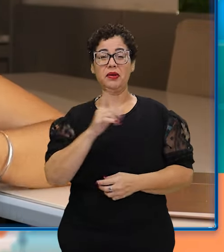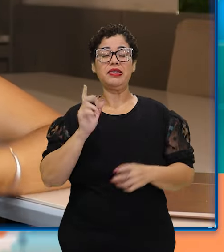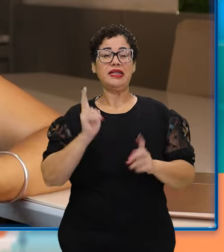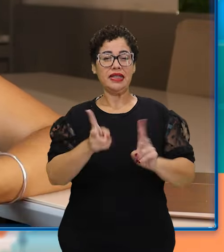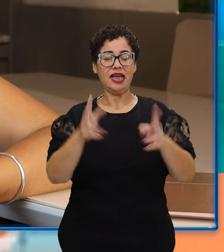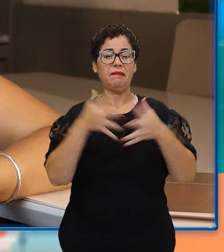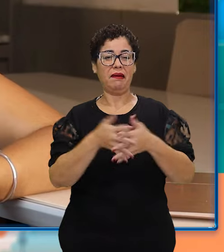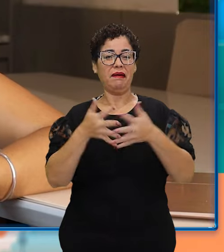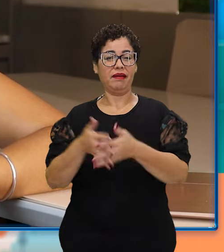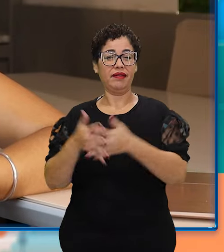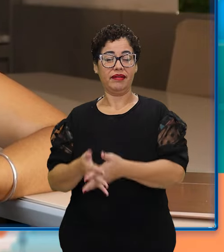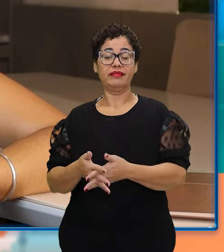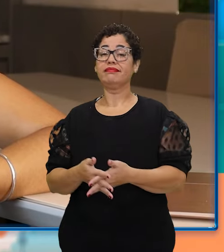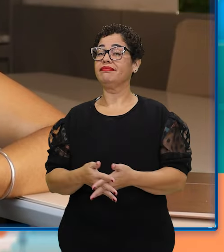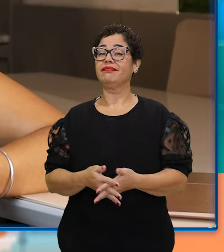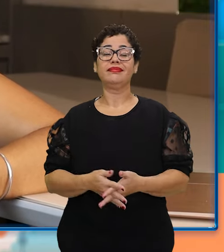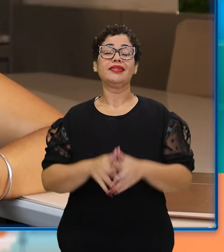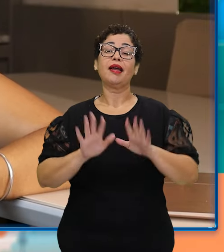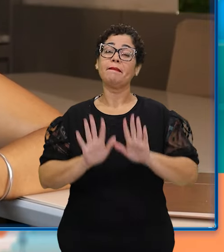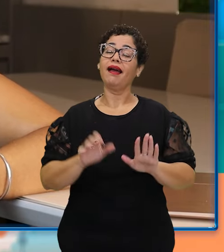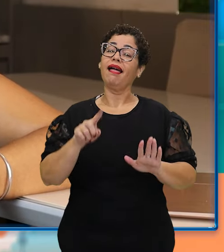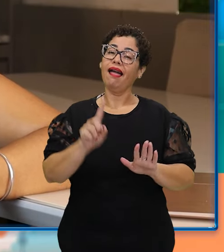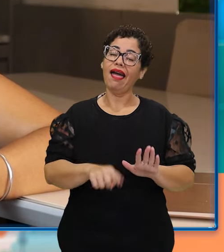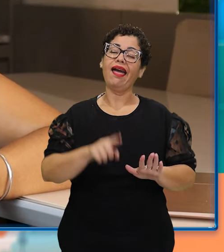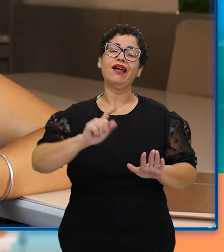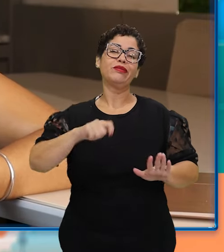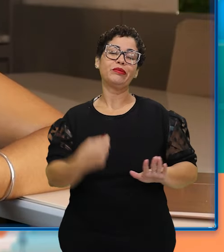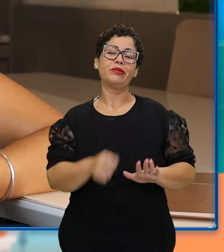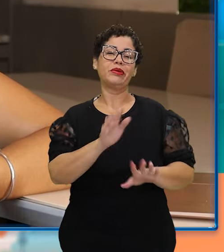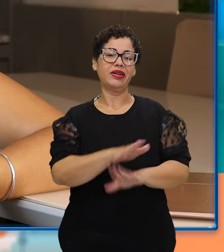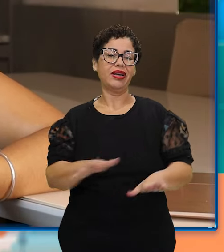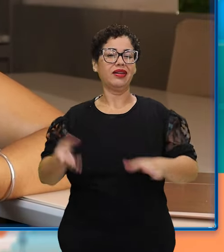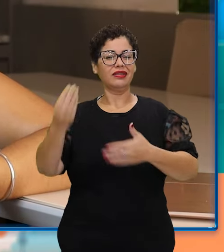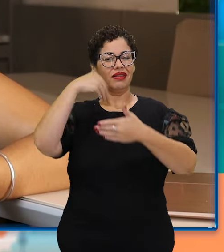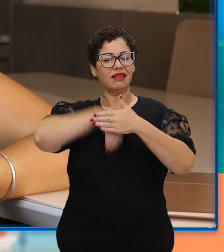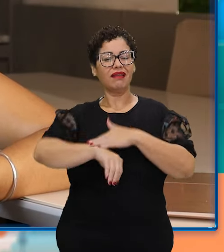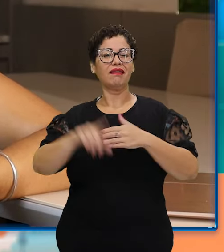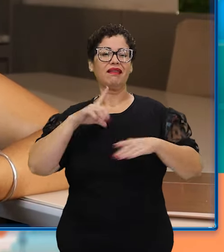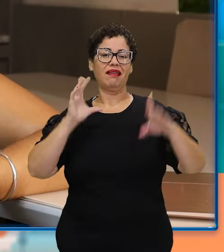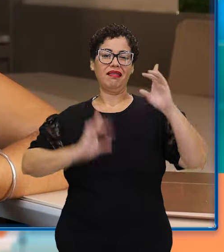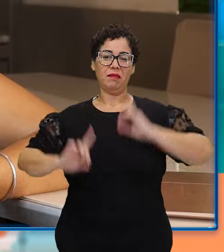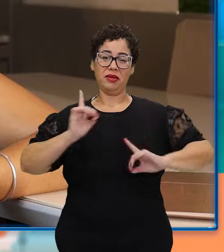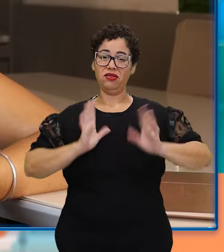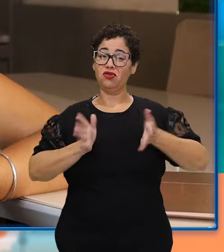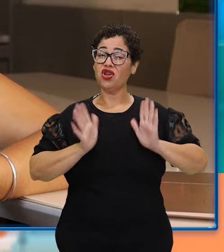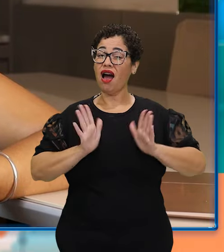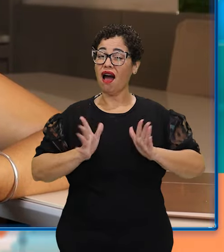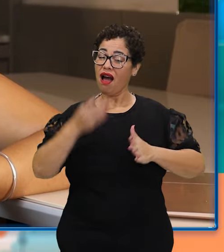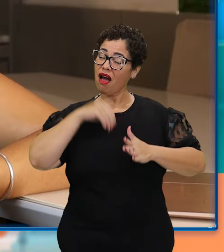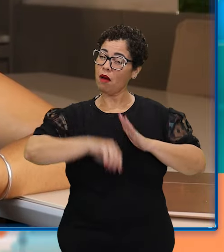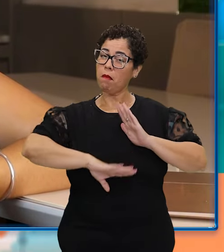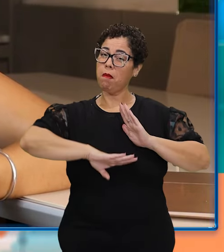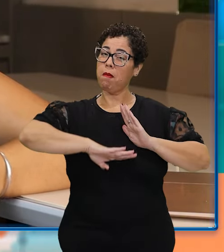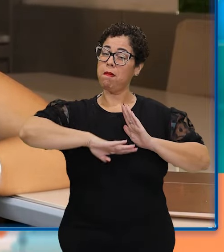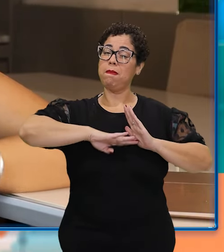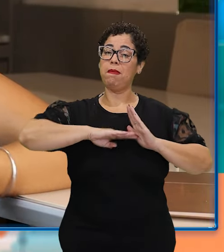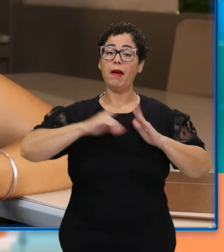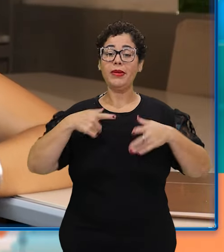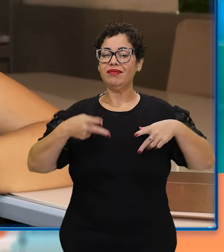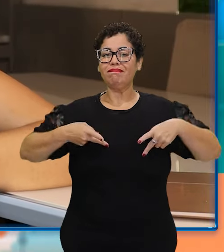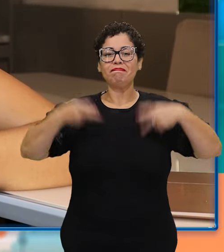muitos conflitos, mas que na verdade são crianças que estão ali entrando num quadro depressivo ou que já estão com uma depressão, mas